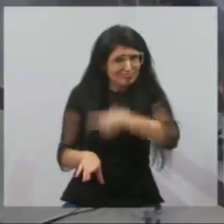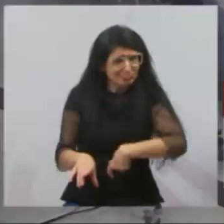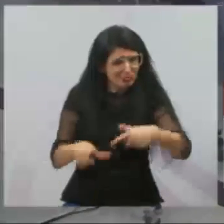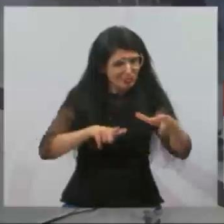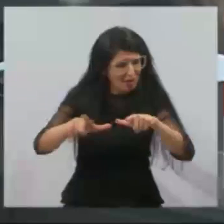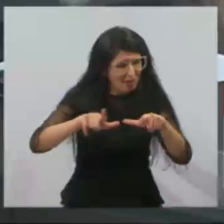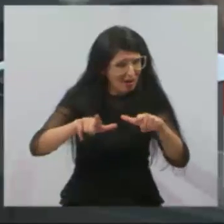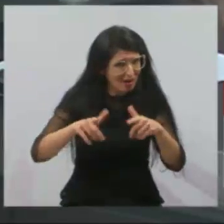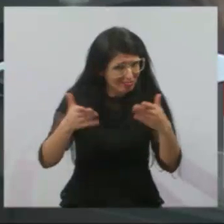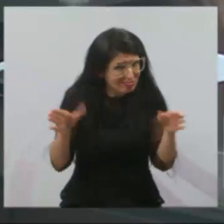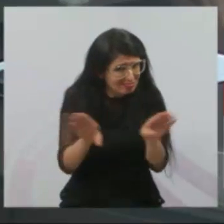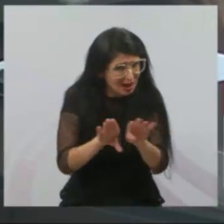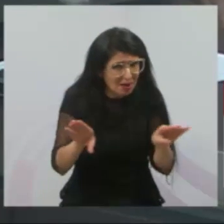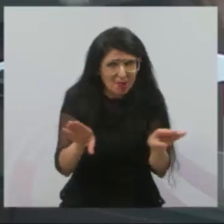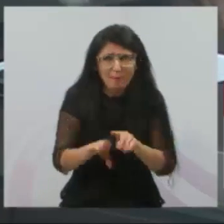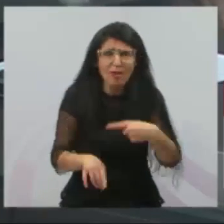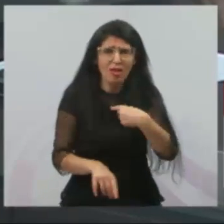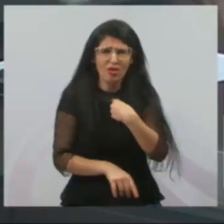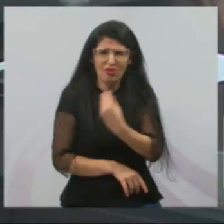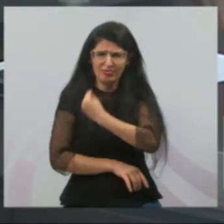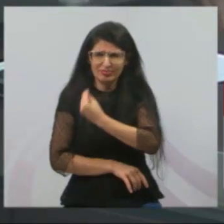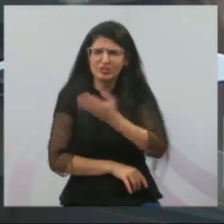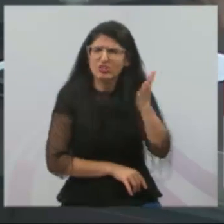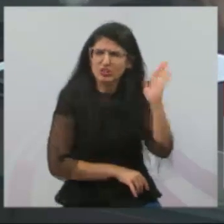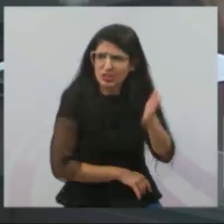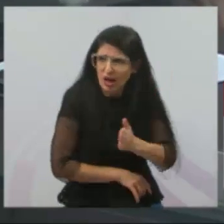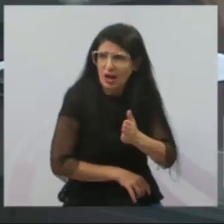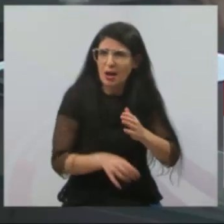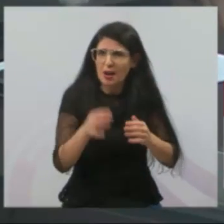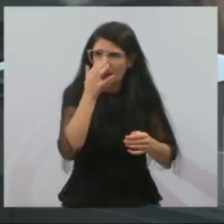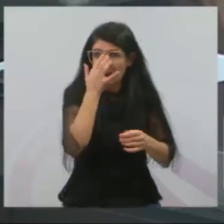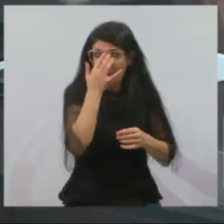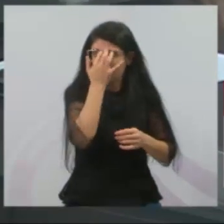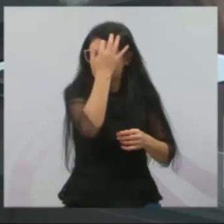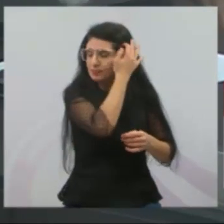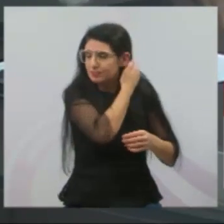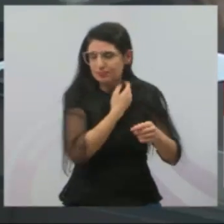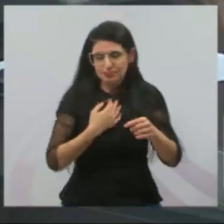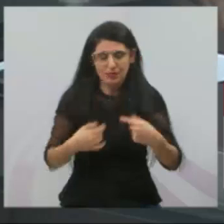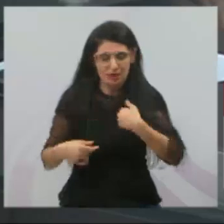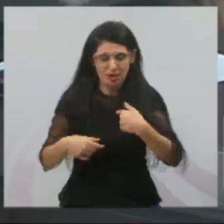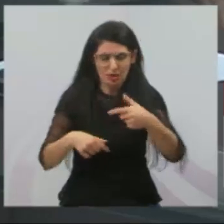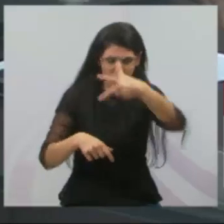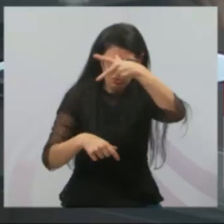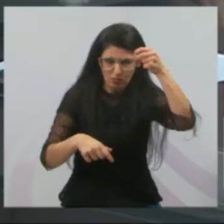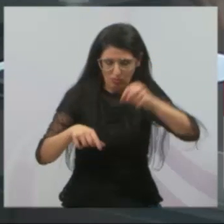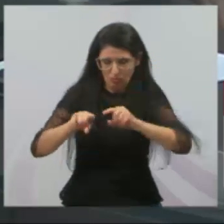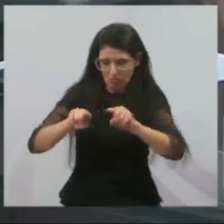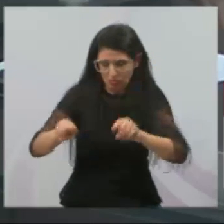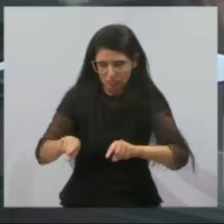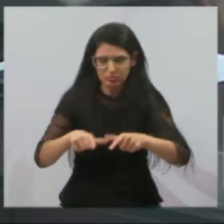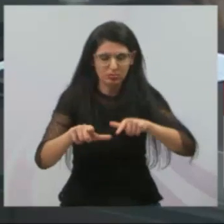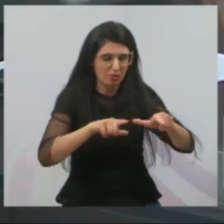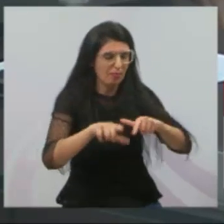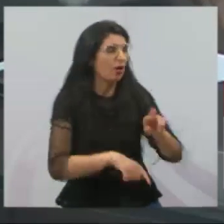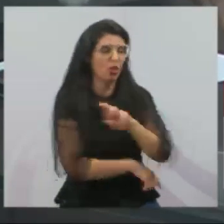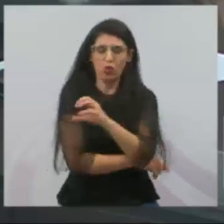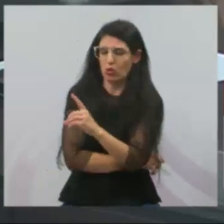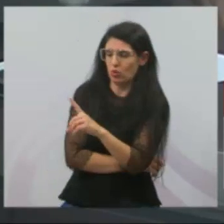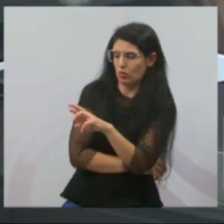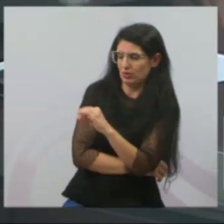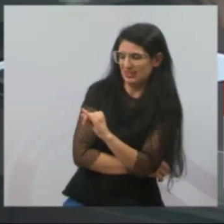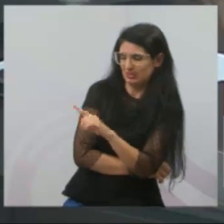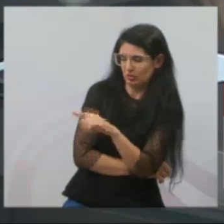cenários aqui que eu vivenciei, né, enquanto servidora. Tanto Rodrigo como o Luiz